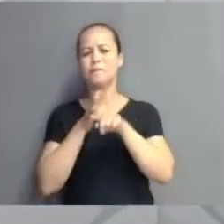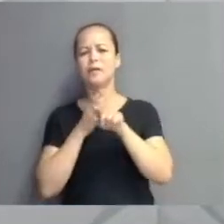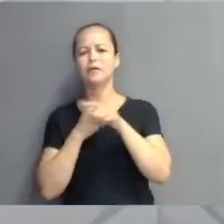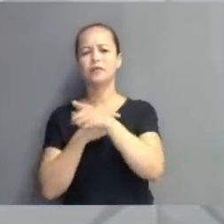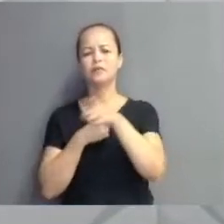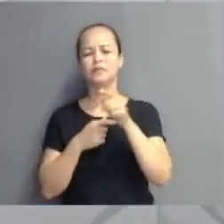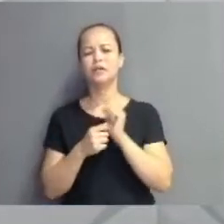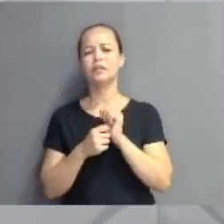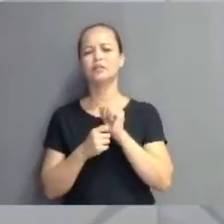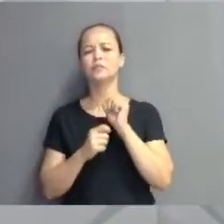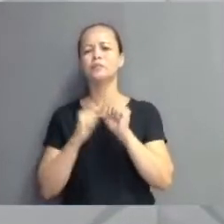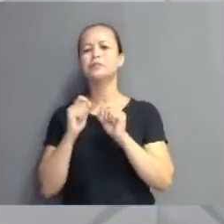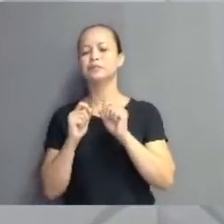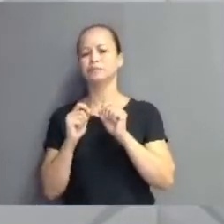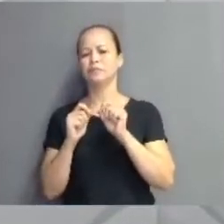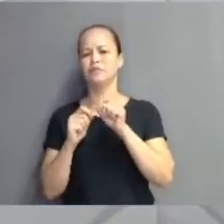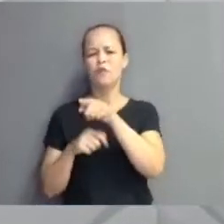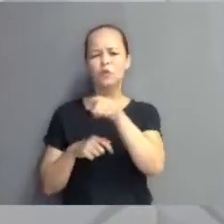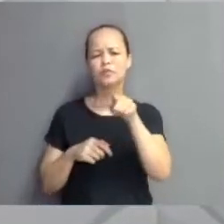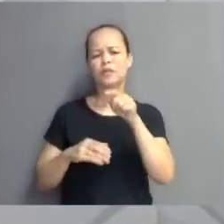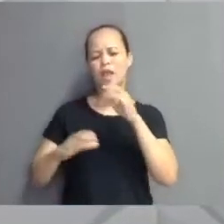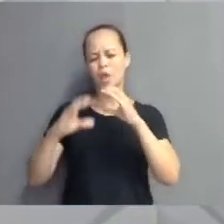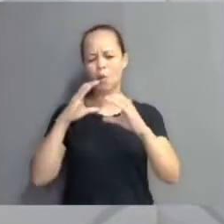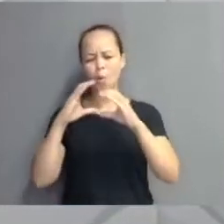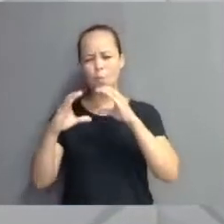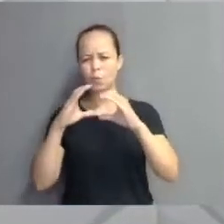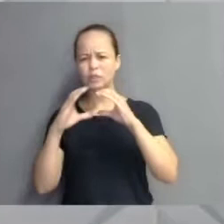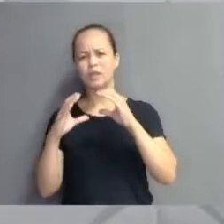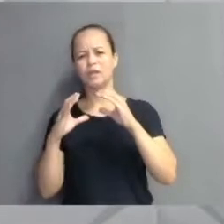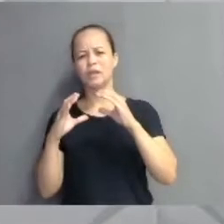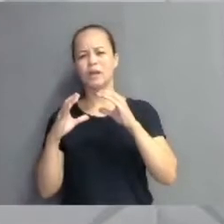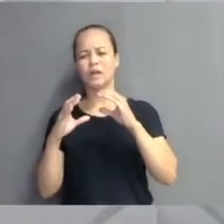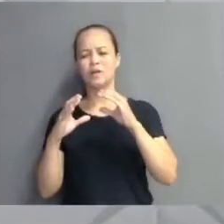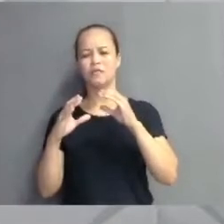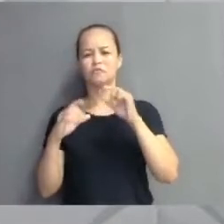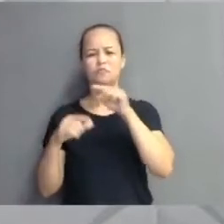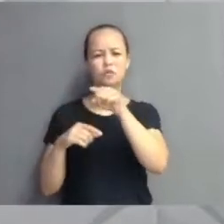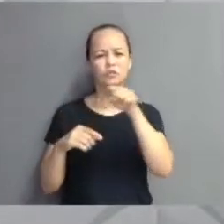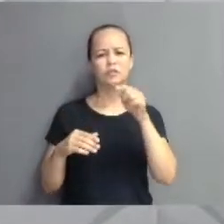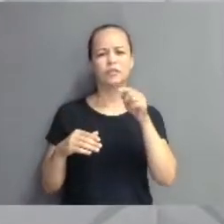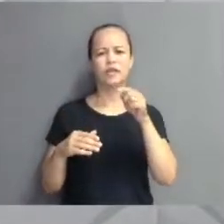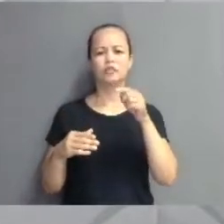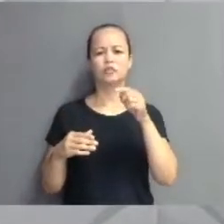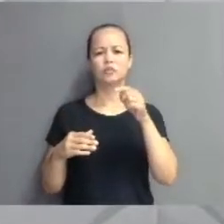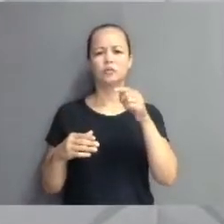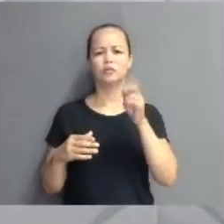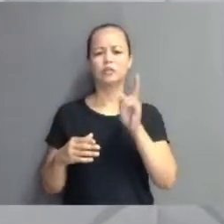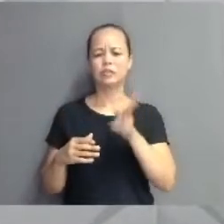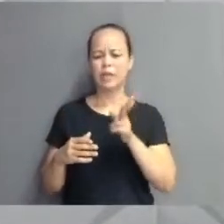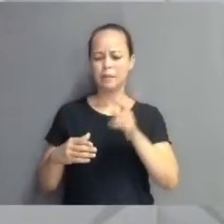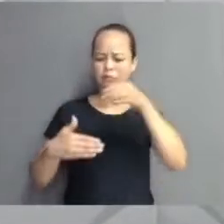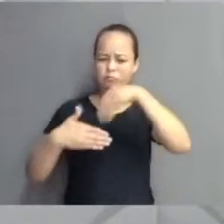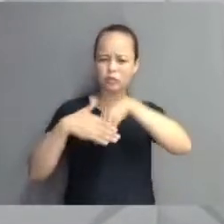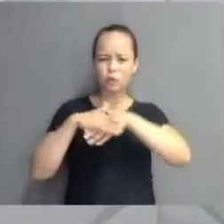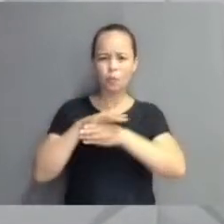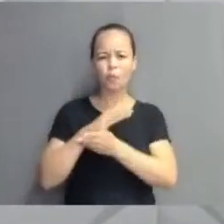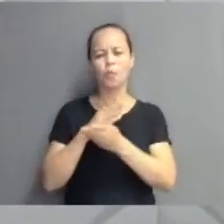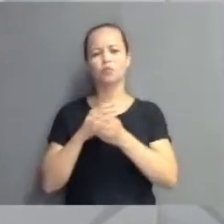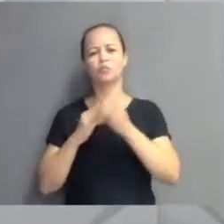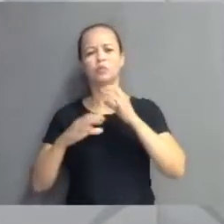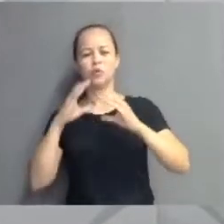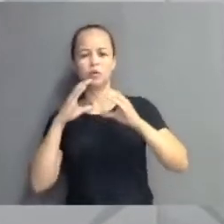comunica você costuma se comunicar mostrar o que você sente o que você